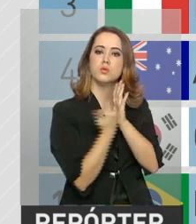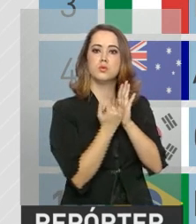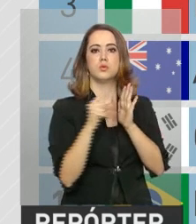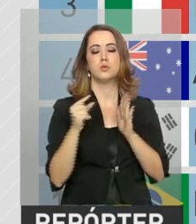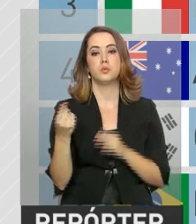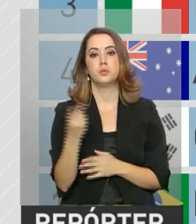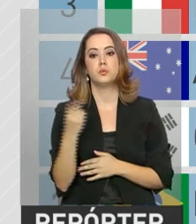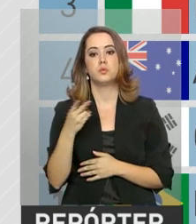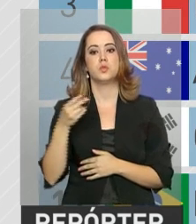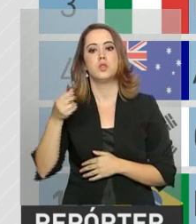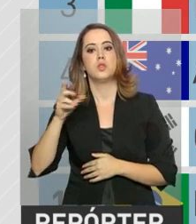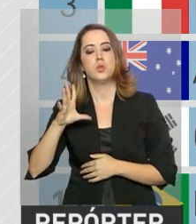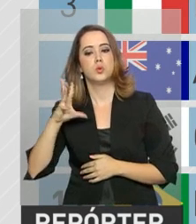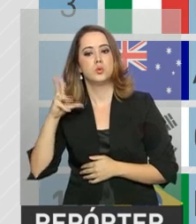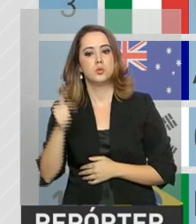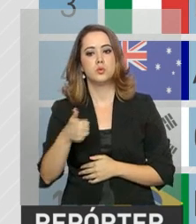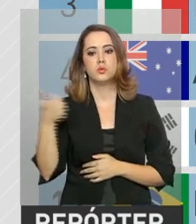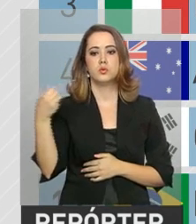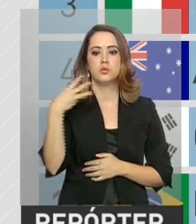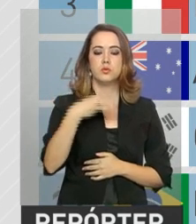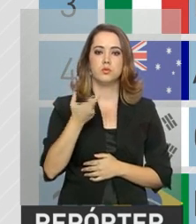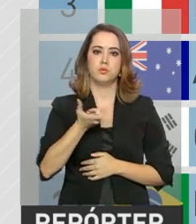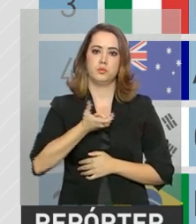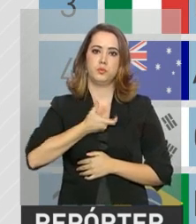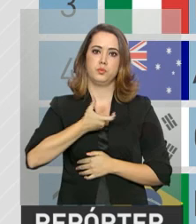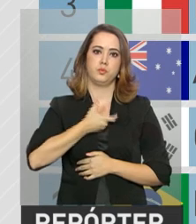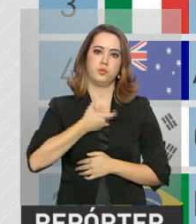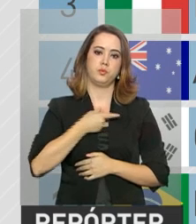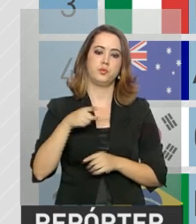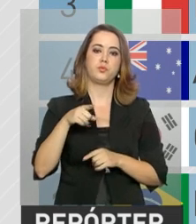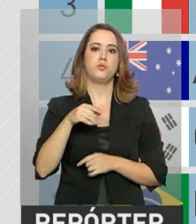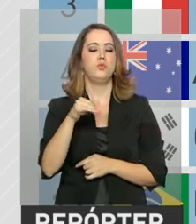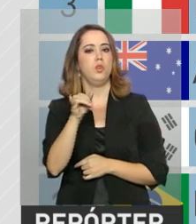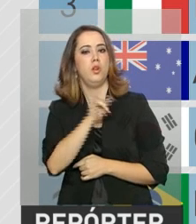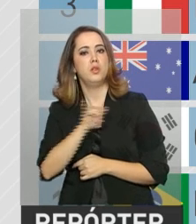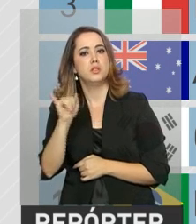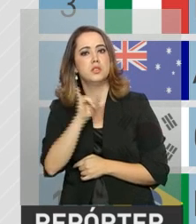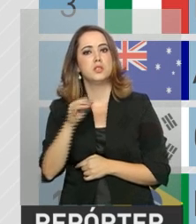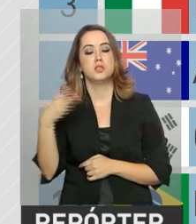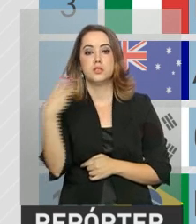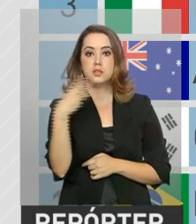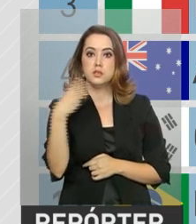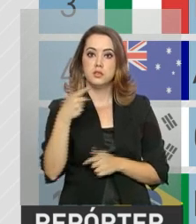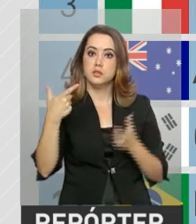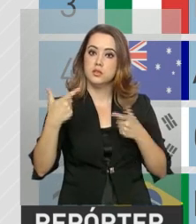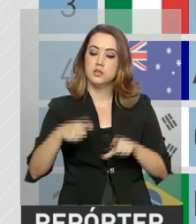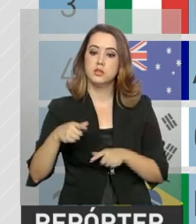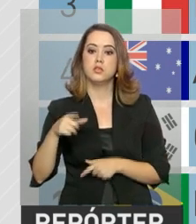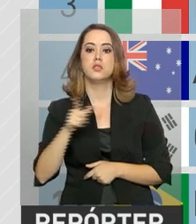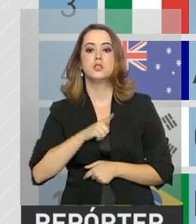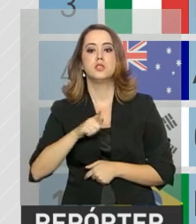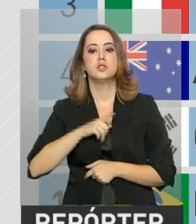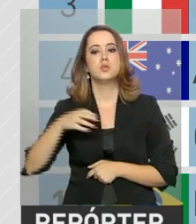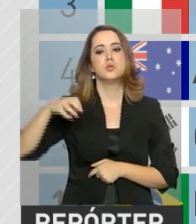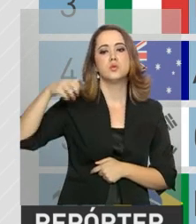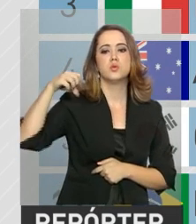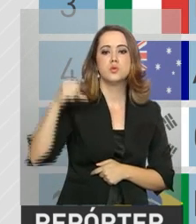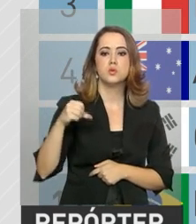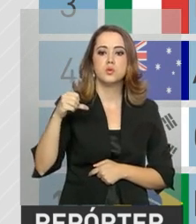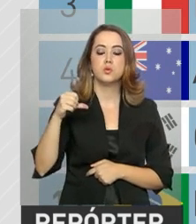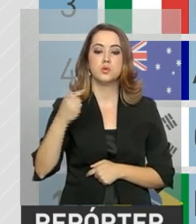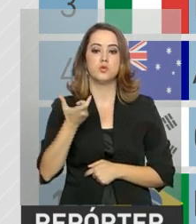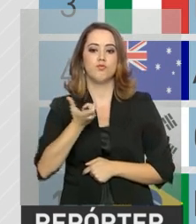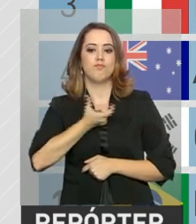6 de prata, 4 de bronze, no total de 13 medalhas. A Itália está em terceiro lugar com 3 de ouro, 4 de prata e 2 de